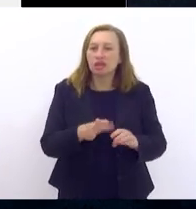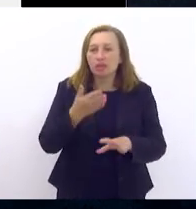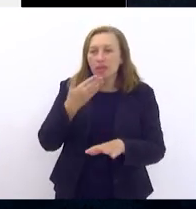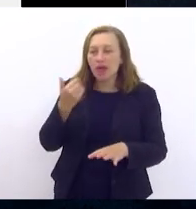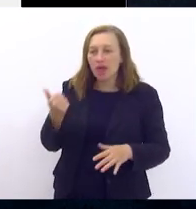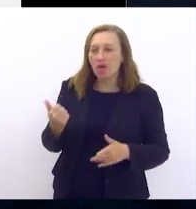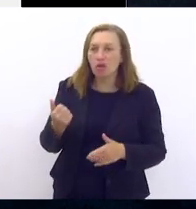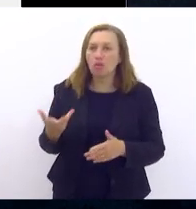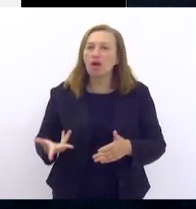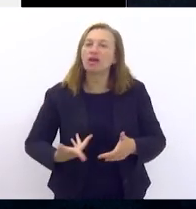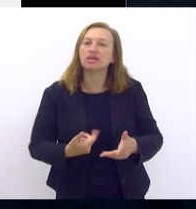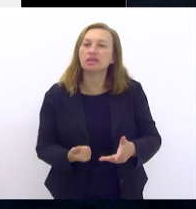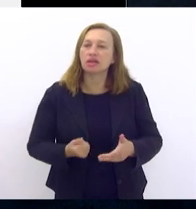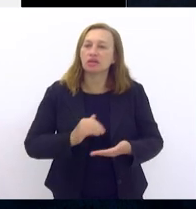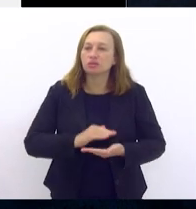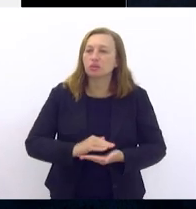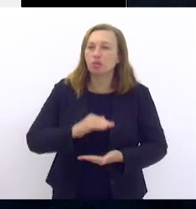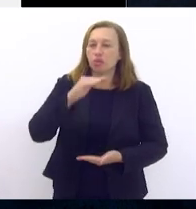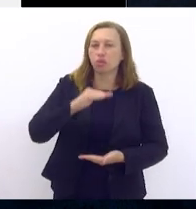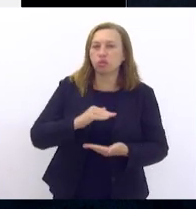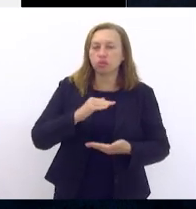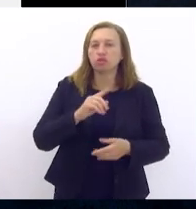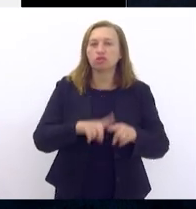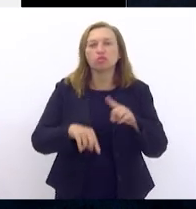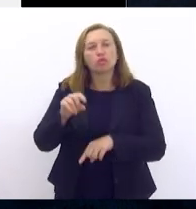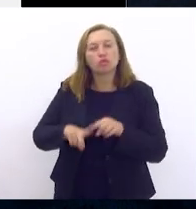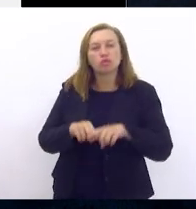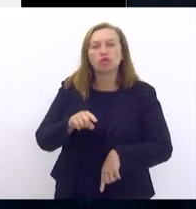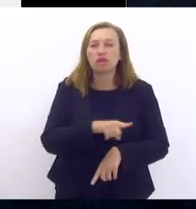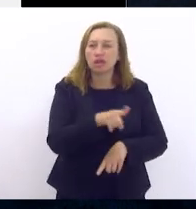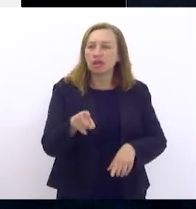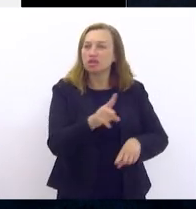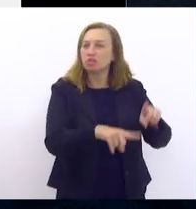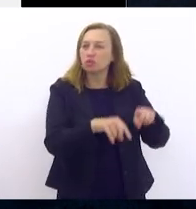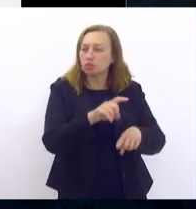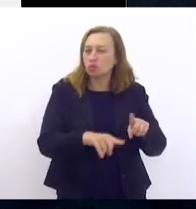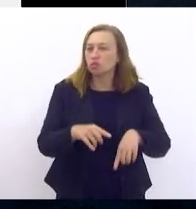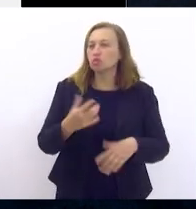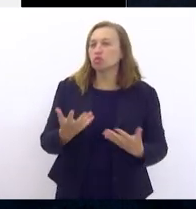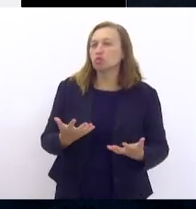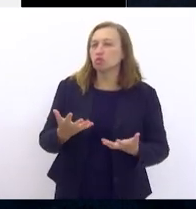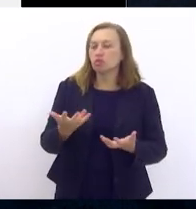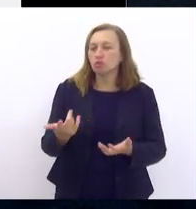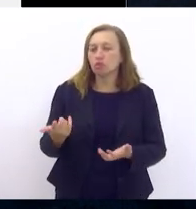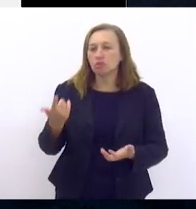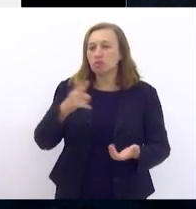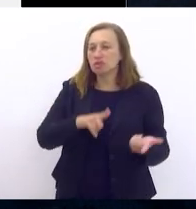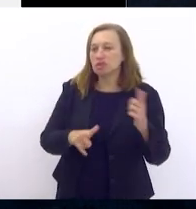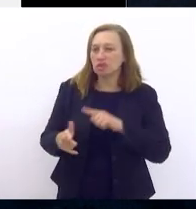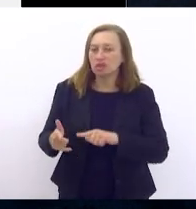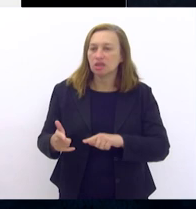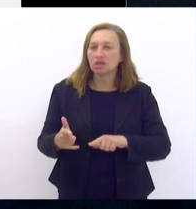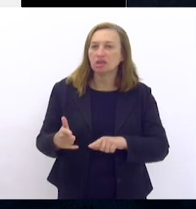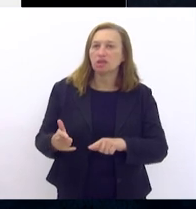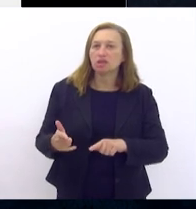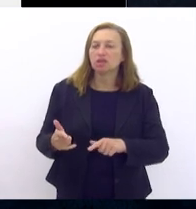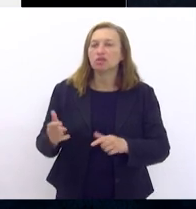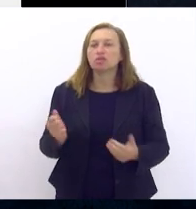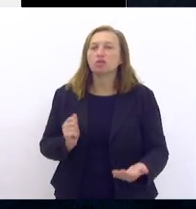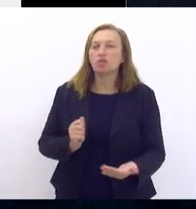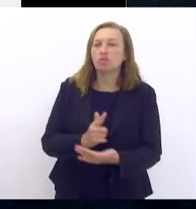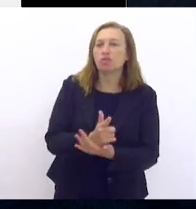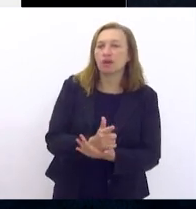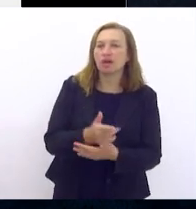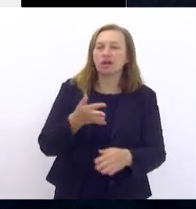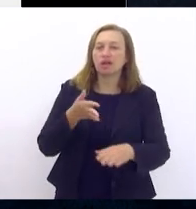para que a gente aumente este volume de material e é este material que a gente tem buscado encurtar a cadeia fazer a compra e